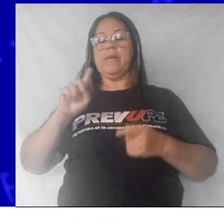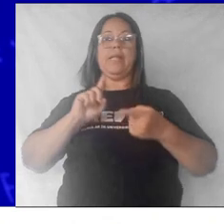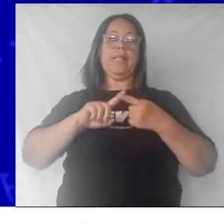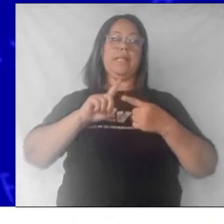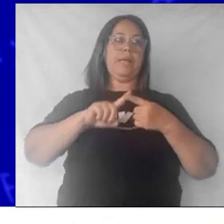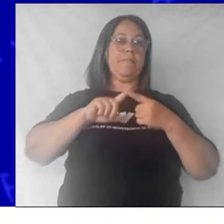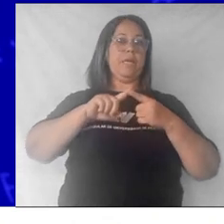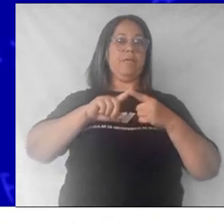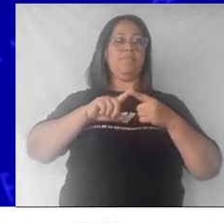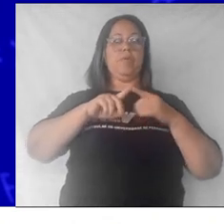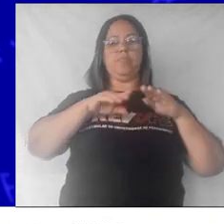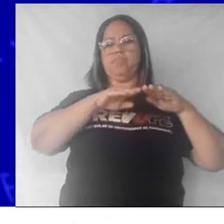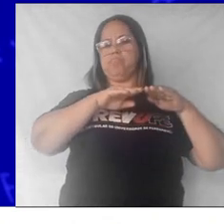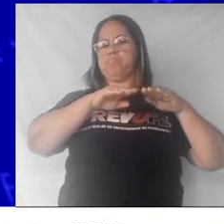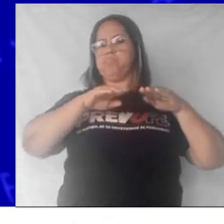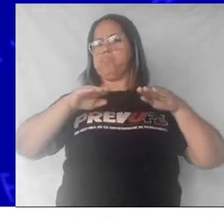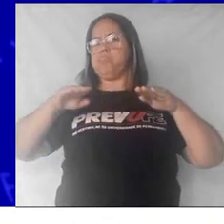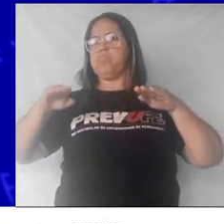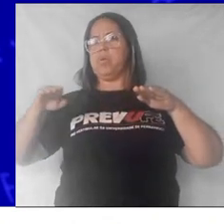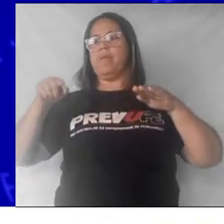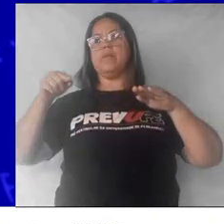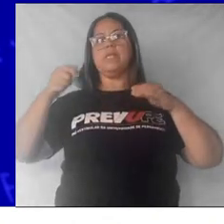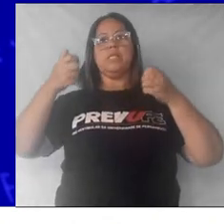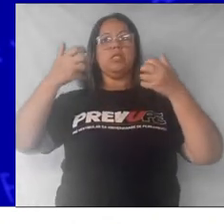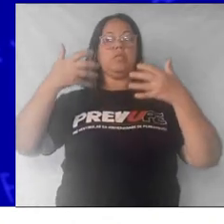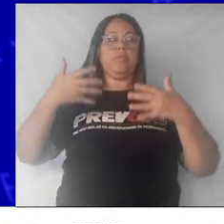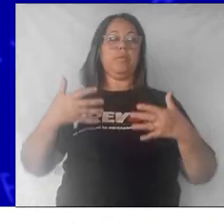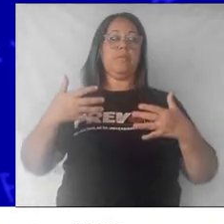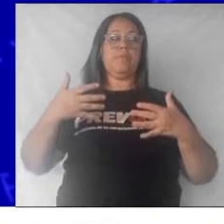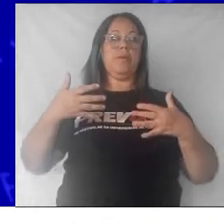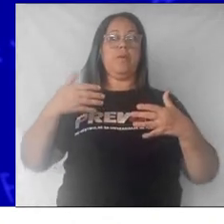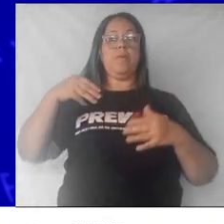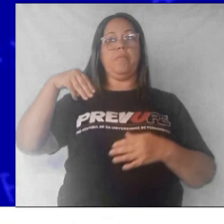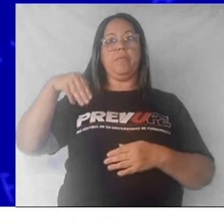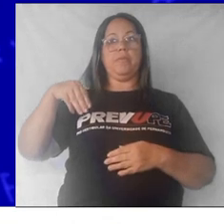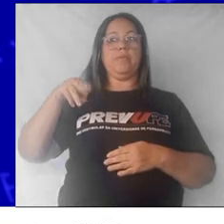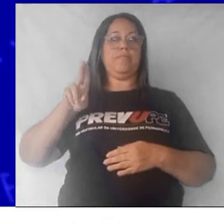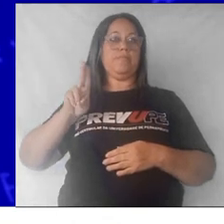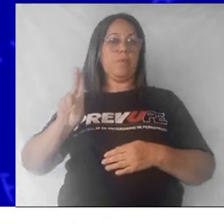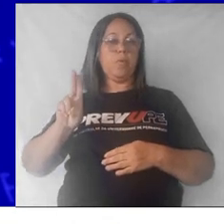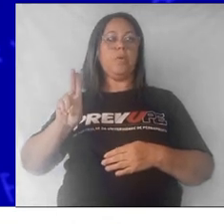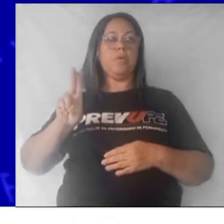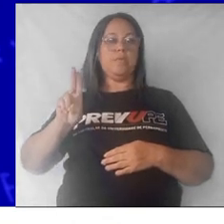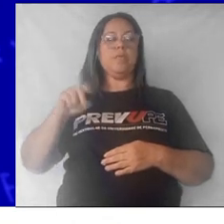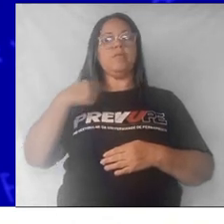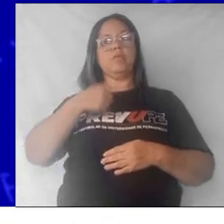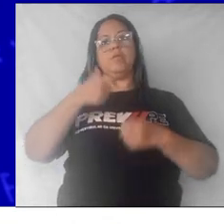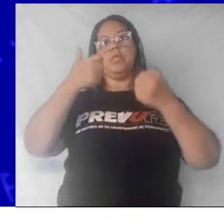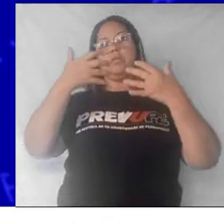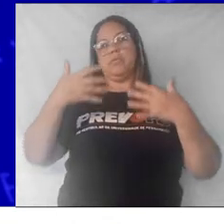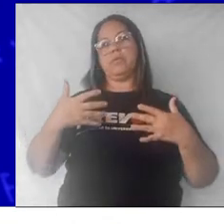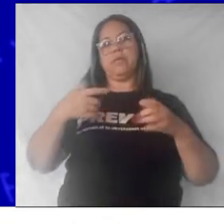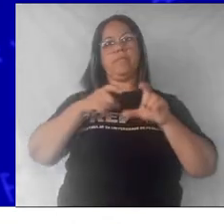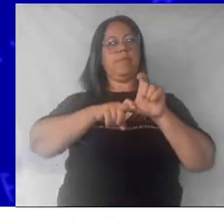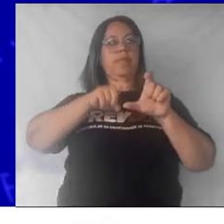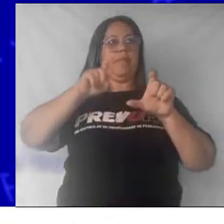horizontal deste movimento vai será descrita pelo movimento uniforme, né, que é o que nós chamamos de